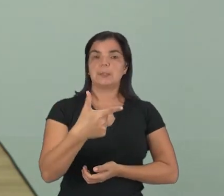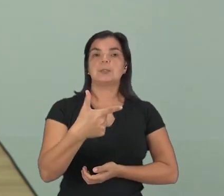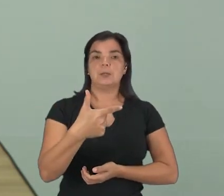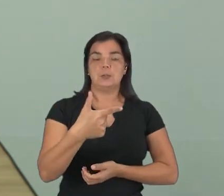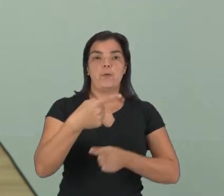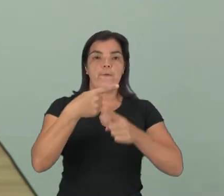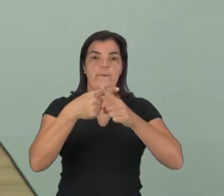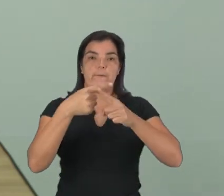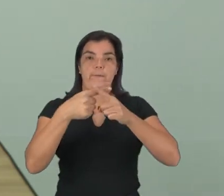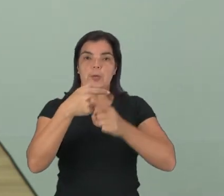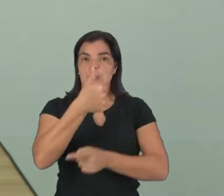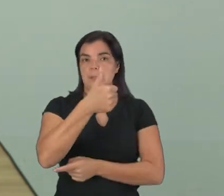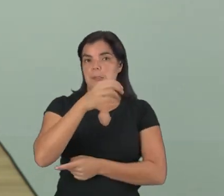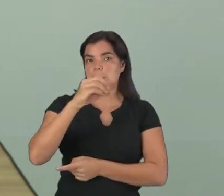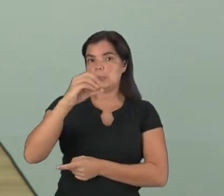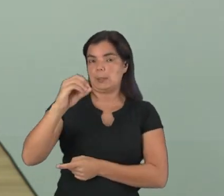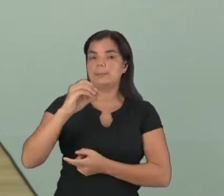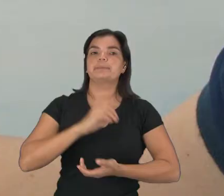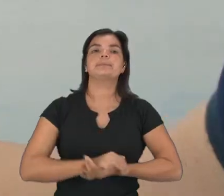72 vezes 100.